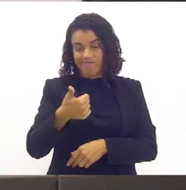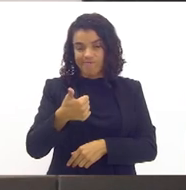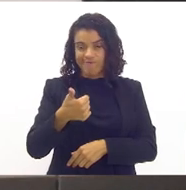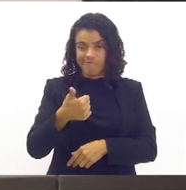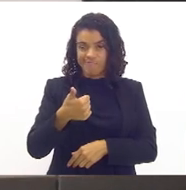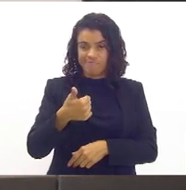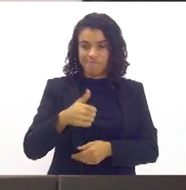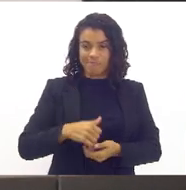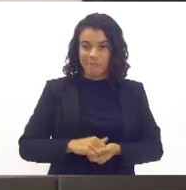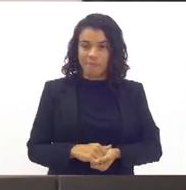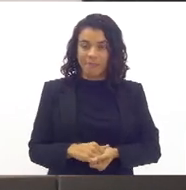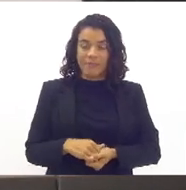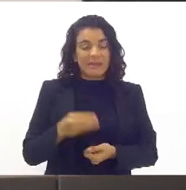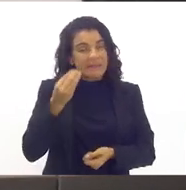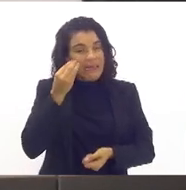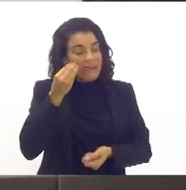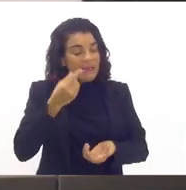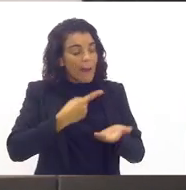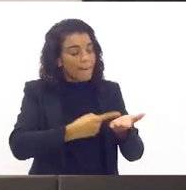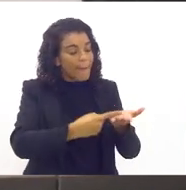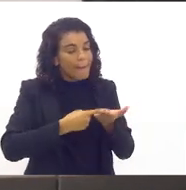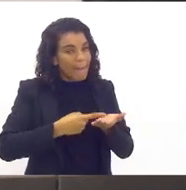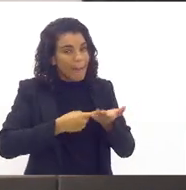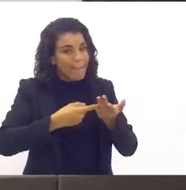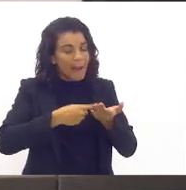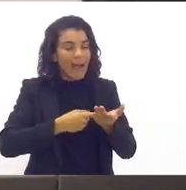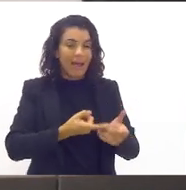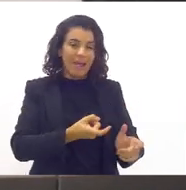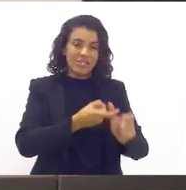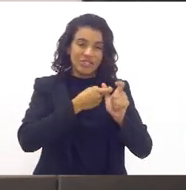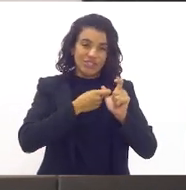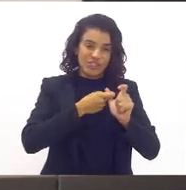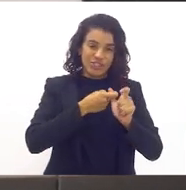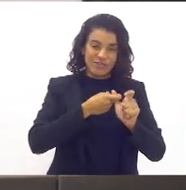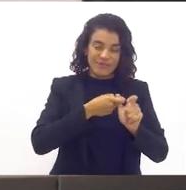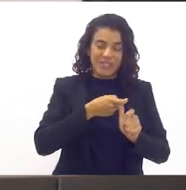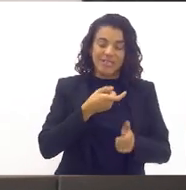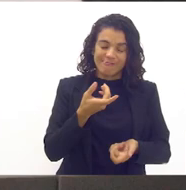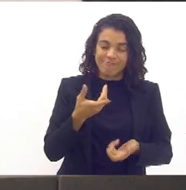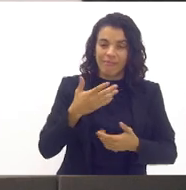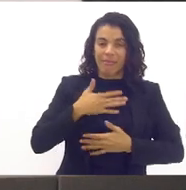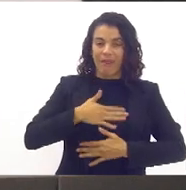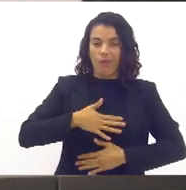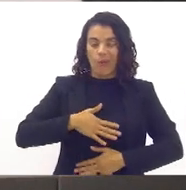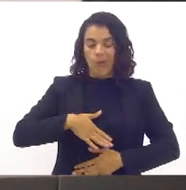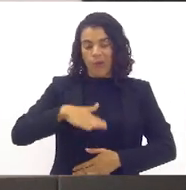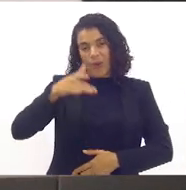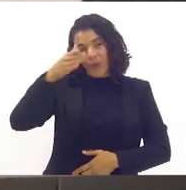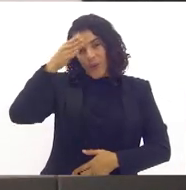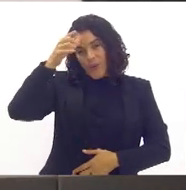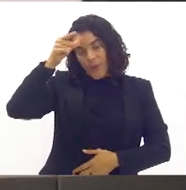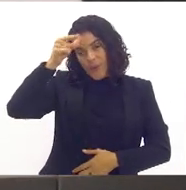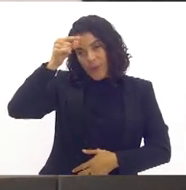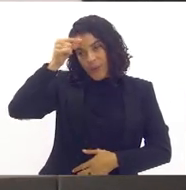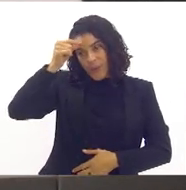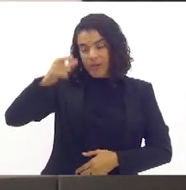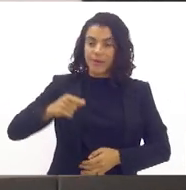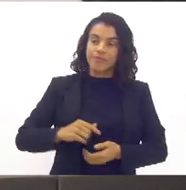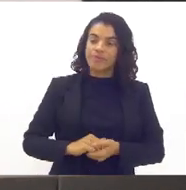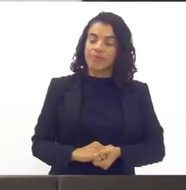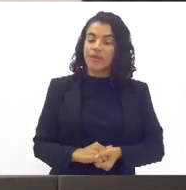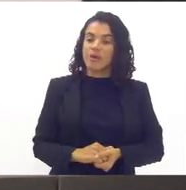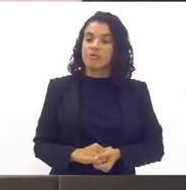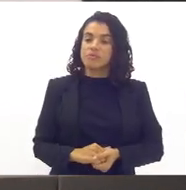consiga... Renegociando a dívida já dá uma bastante... Dá um alívio para a gente aqui, a gente consegue fazer esse